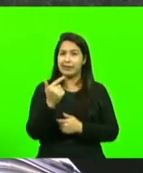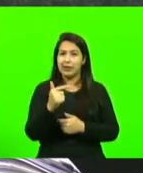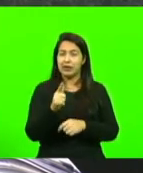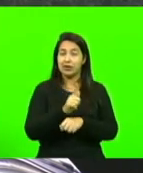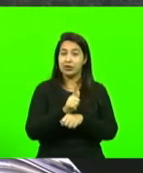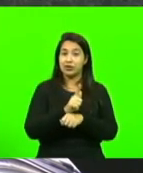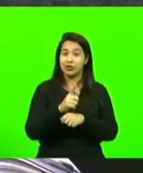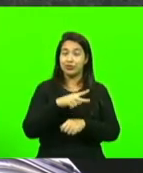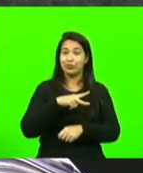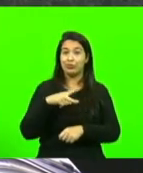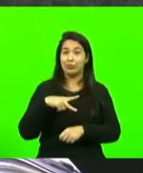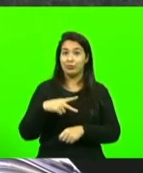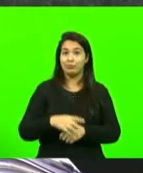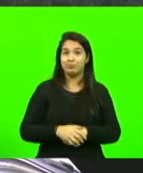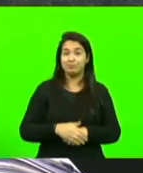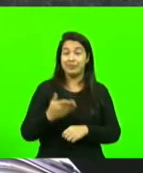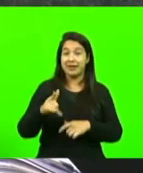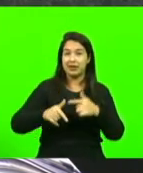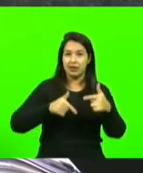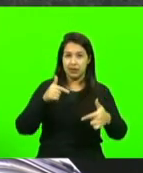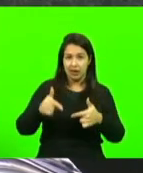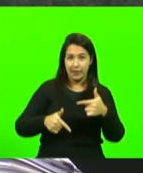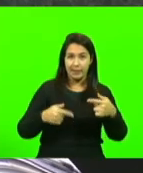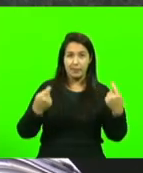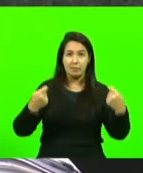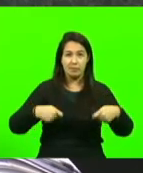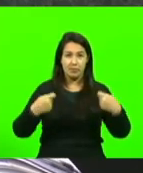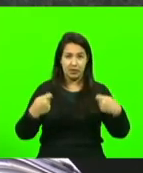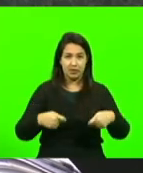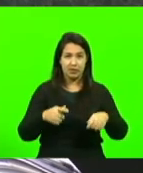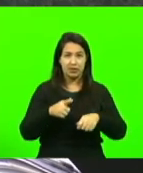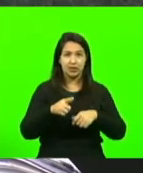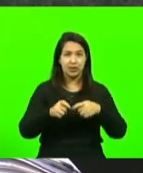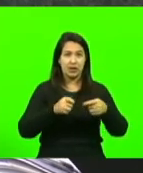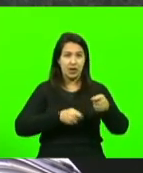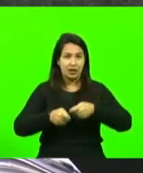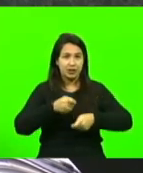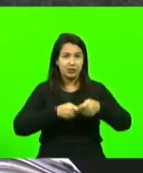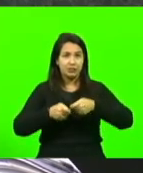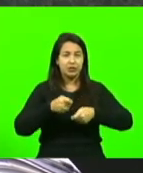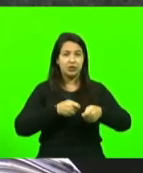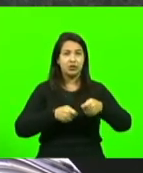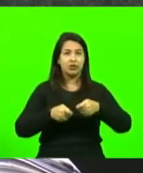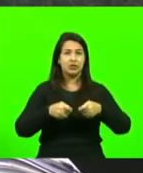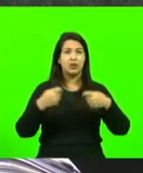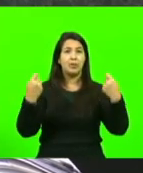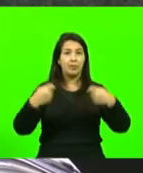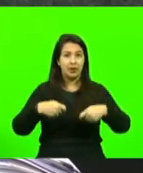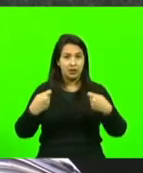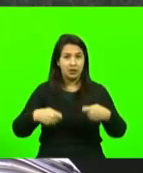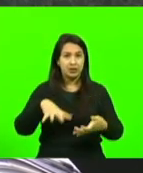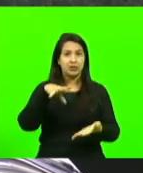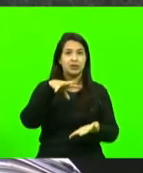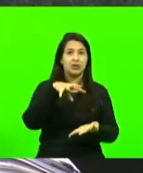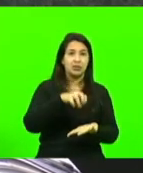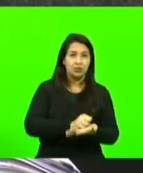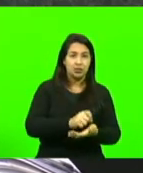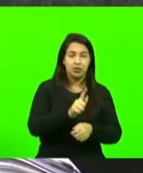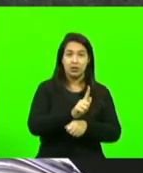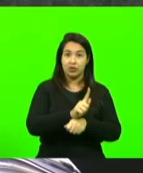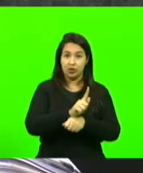Pública porque aquelas atividades exercidas pela administração sujeitas a contrato de gestão